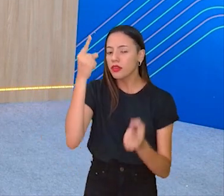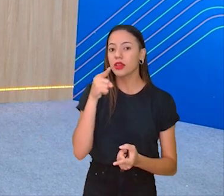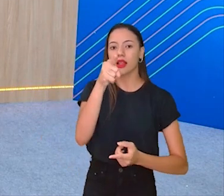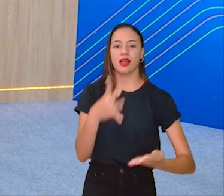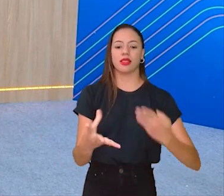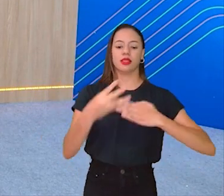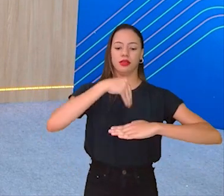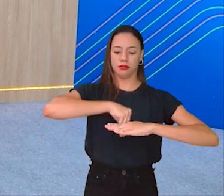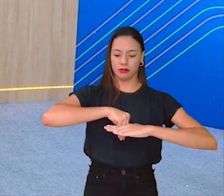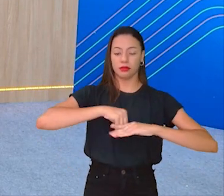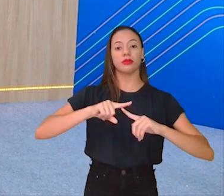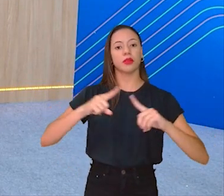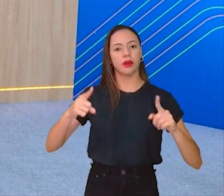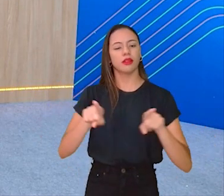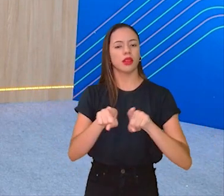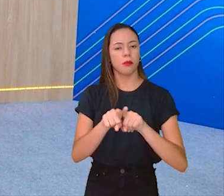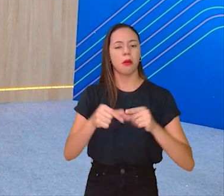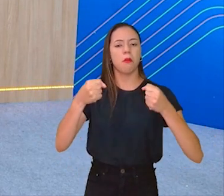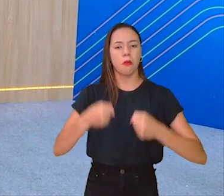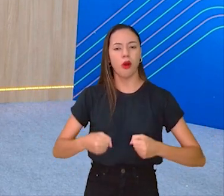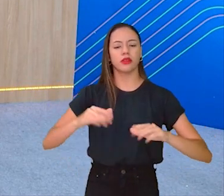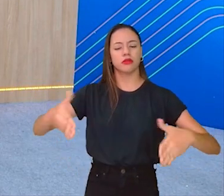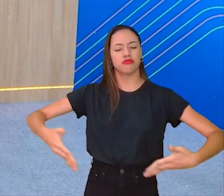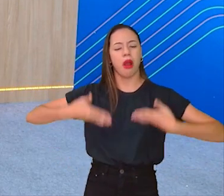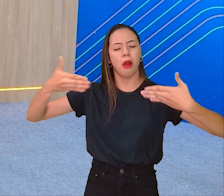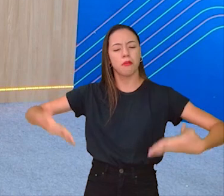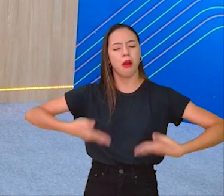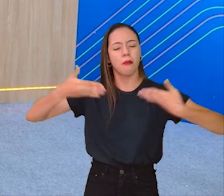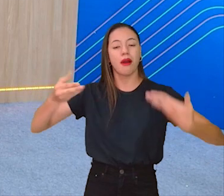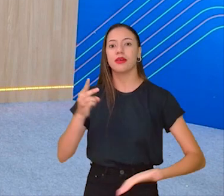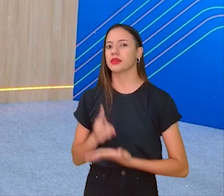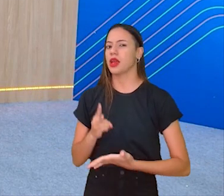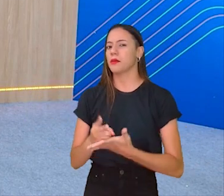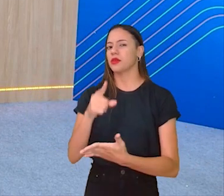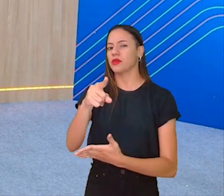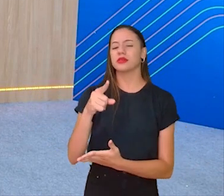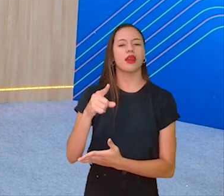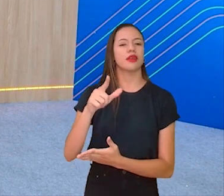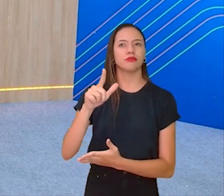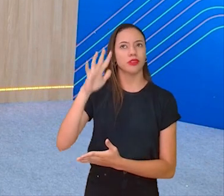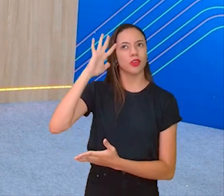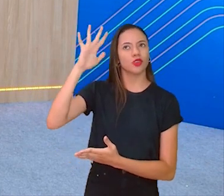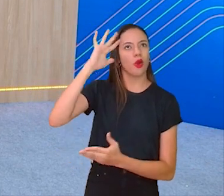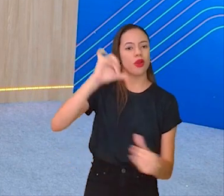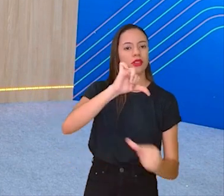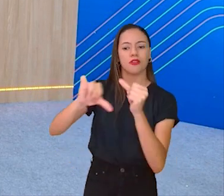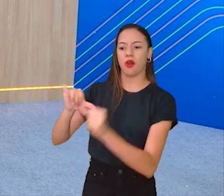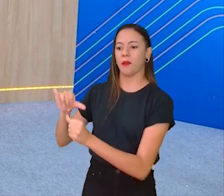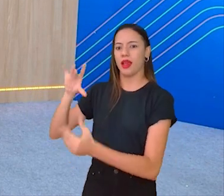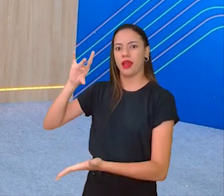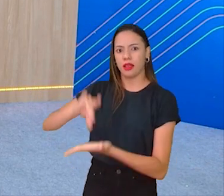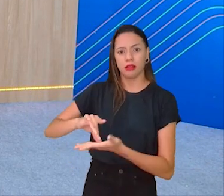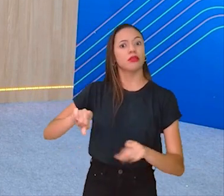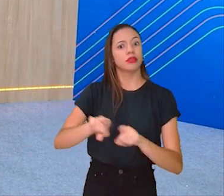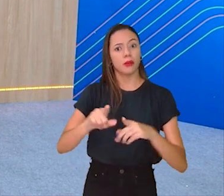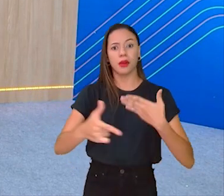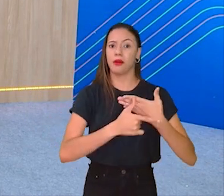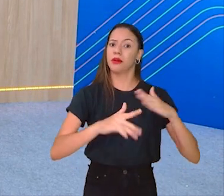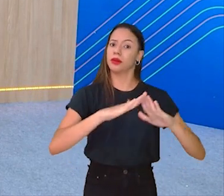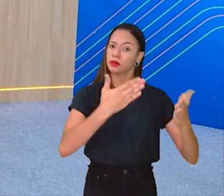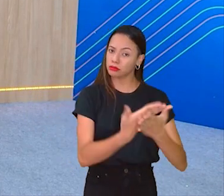você, mas ela pode ser cada vez mais estimulada para que você realize os seus sonhos. Isso também é papel da